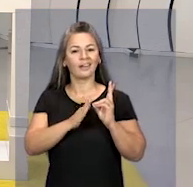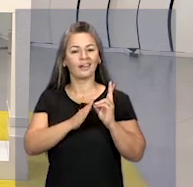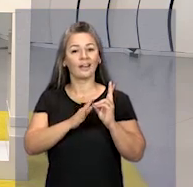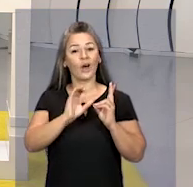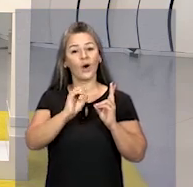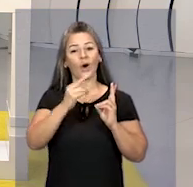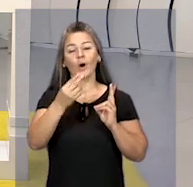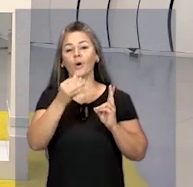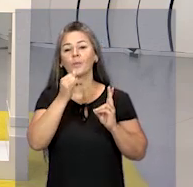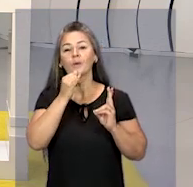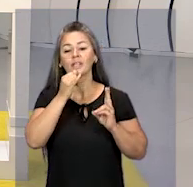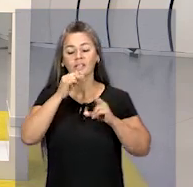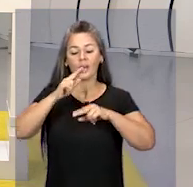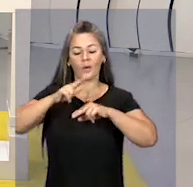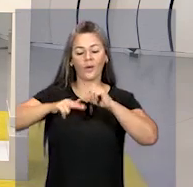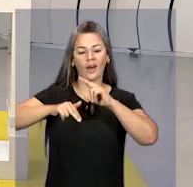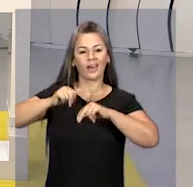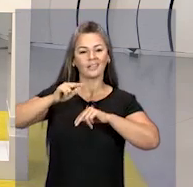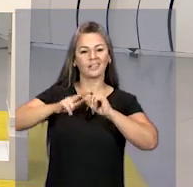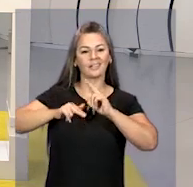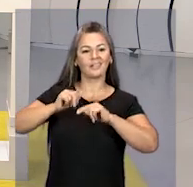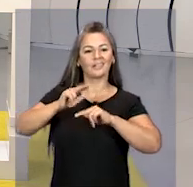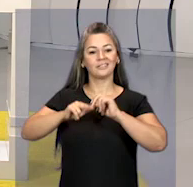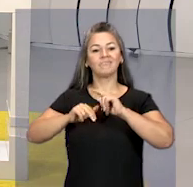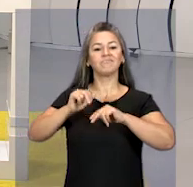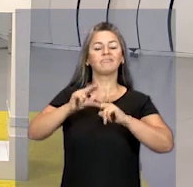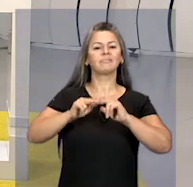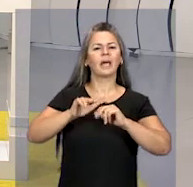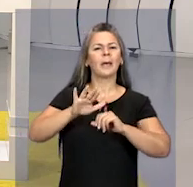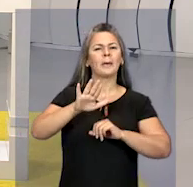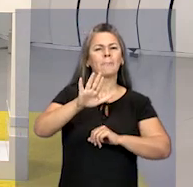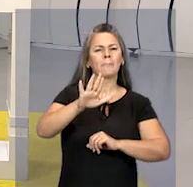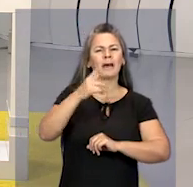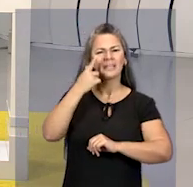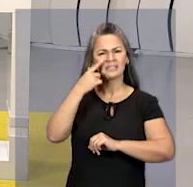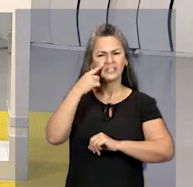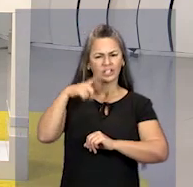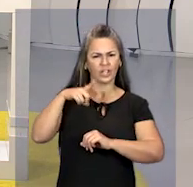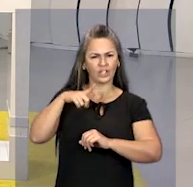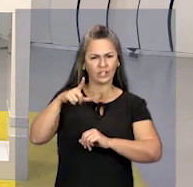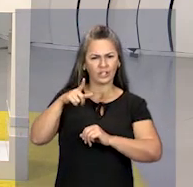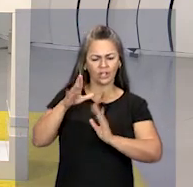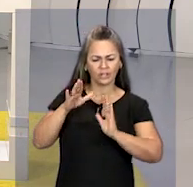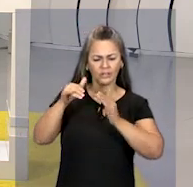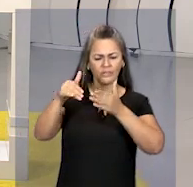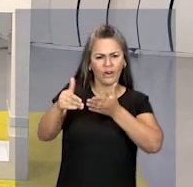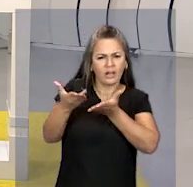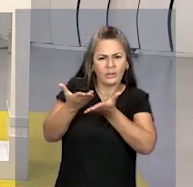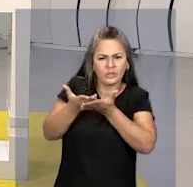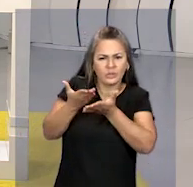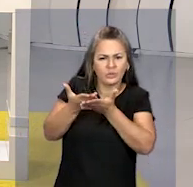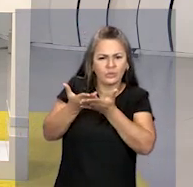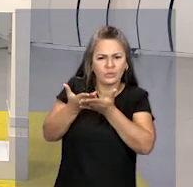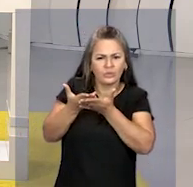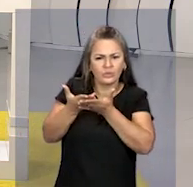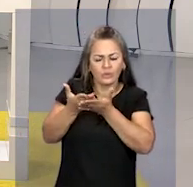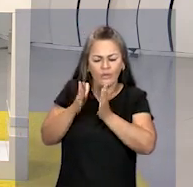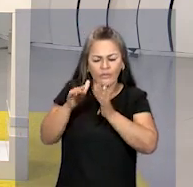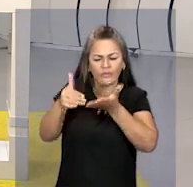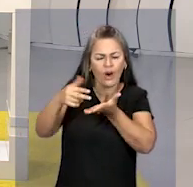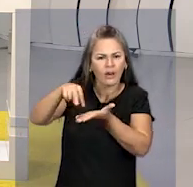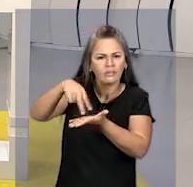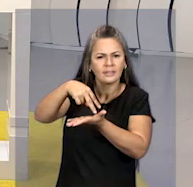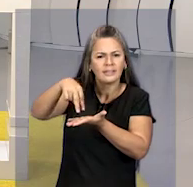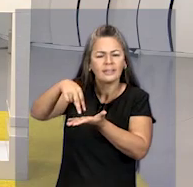e nós então damos um caráter caricatural para tudo isso. E de fato eu quero tratar hoje a dança como conhecimento, falar um